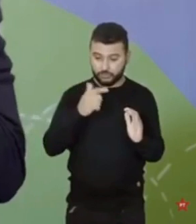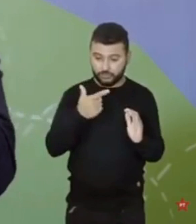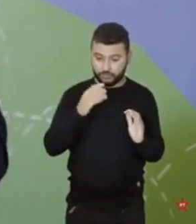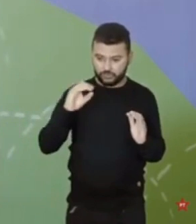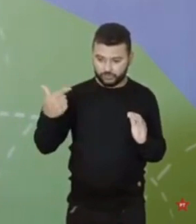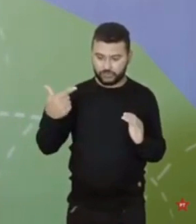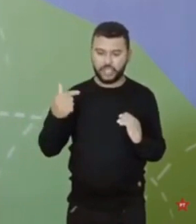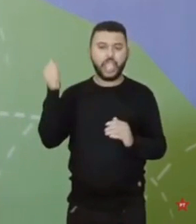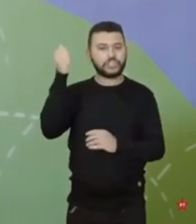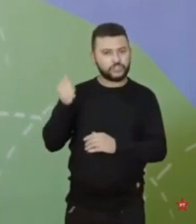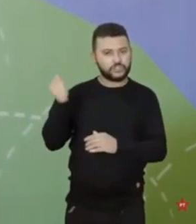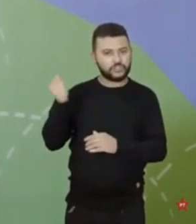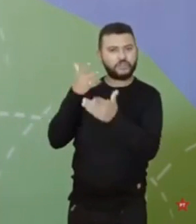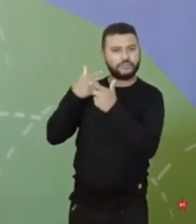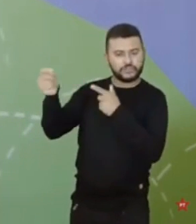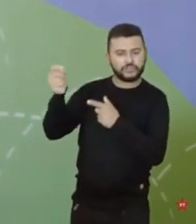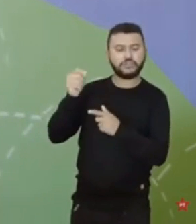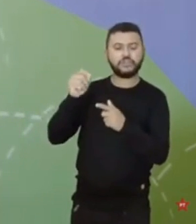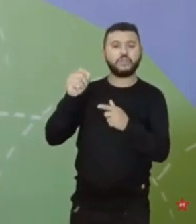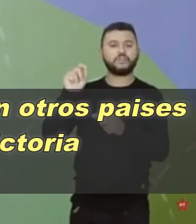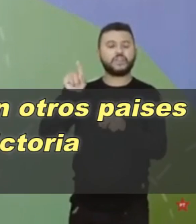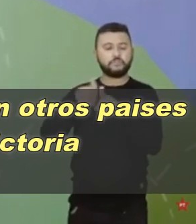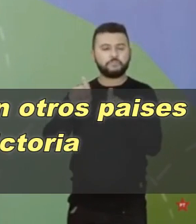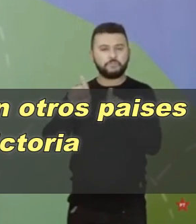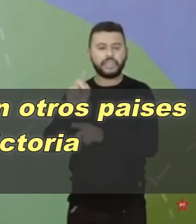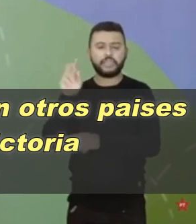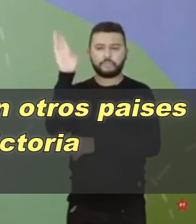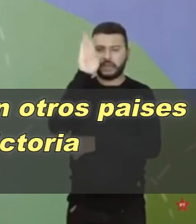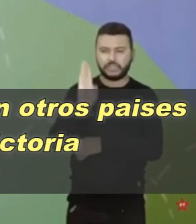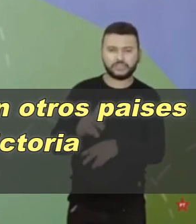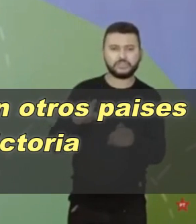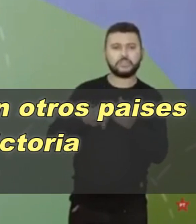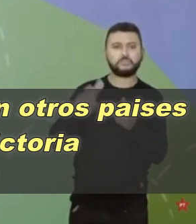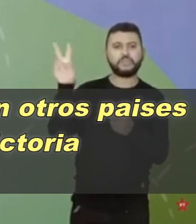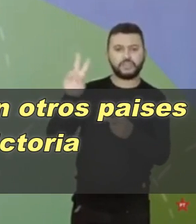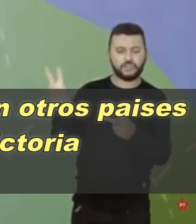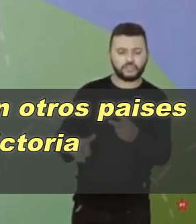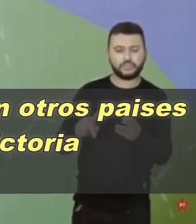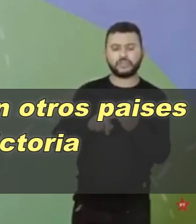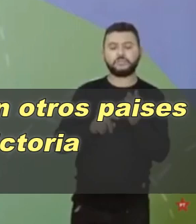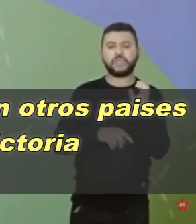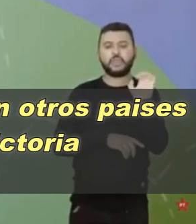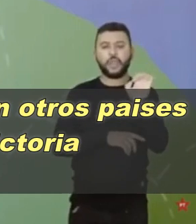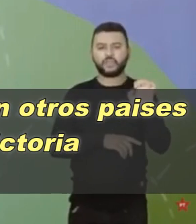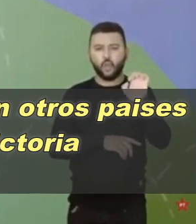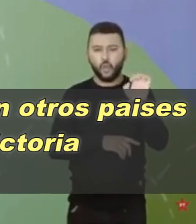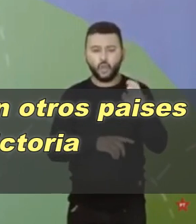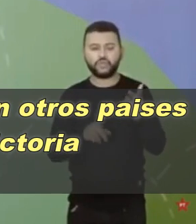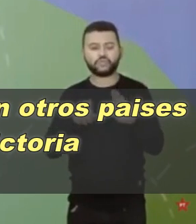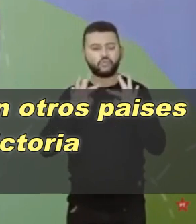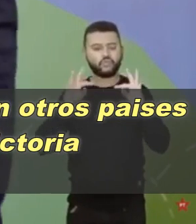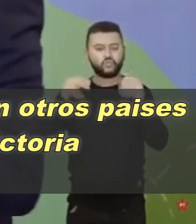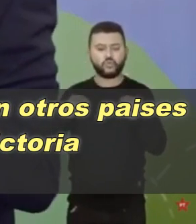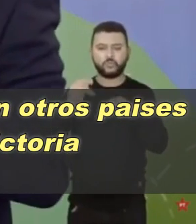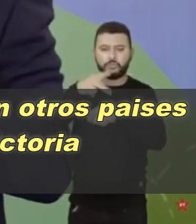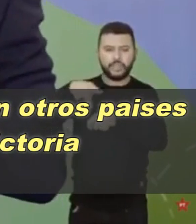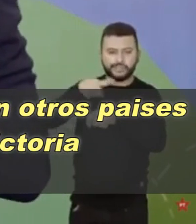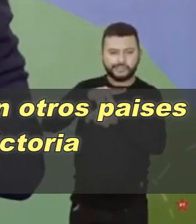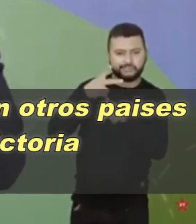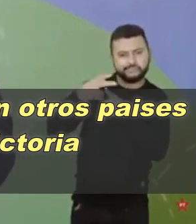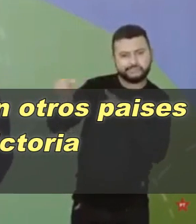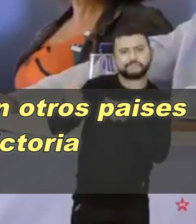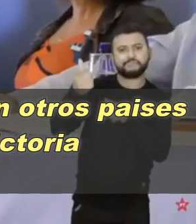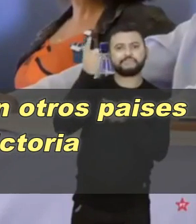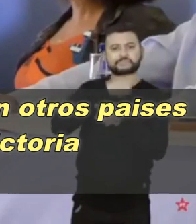Venezuela no Equador foi a Vitória inclusive de pessoas mais progressistas nos outros países